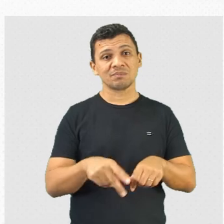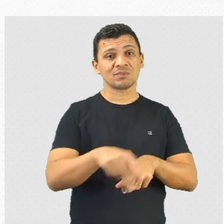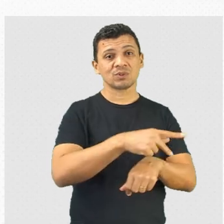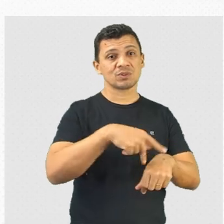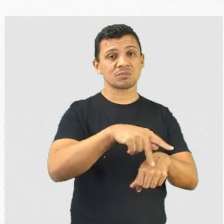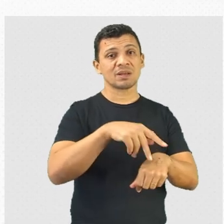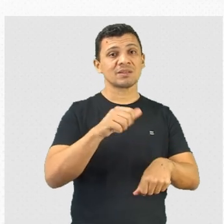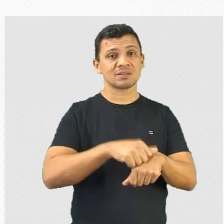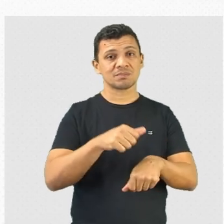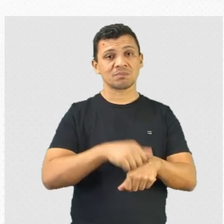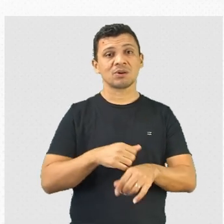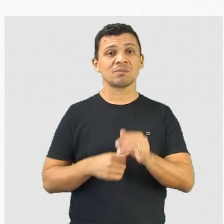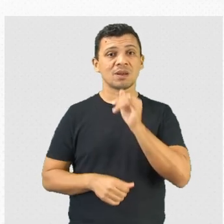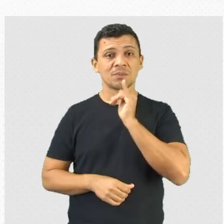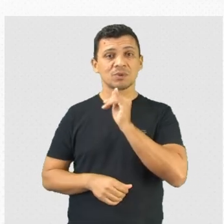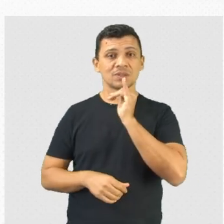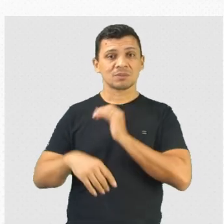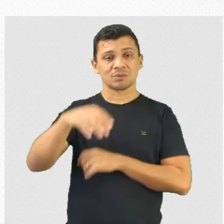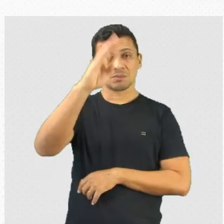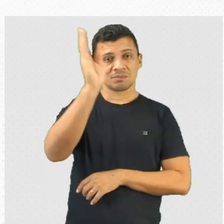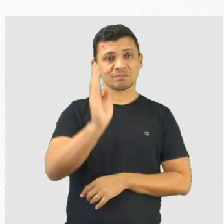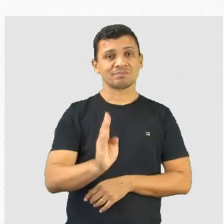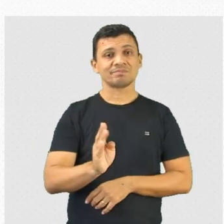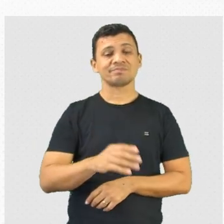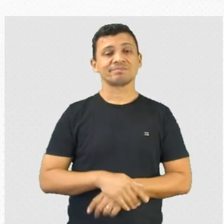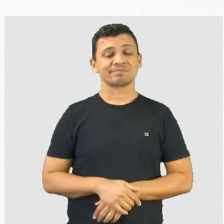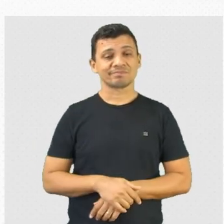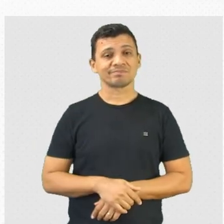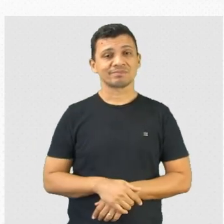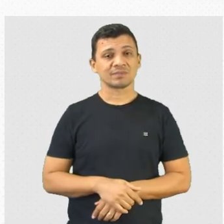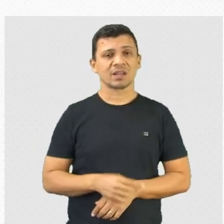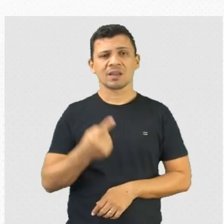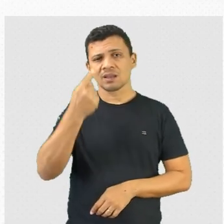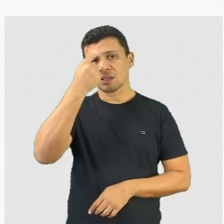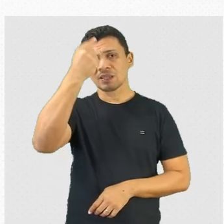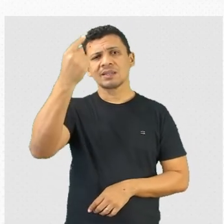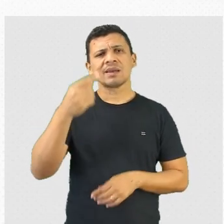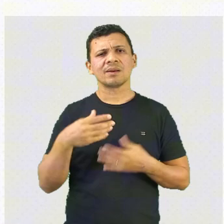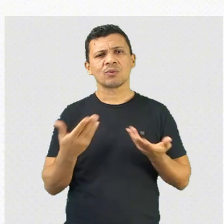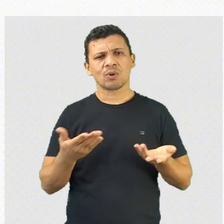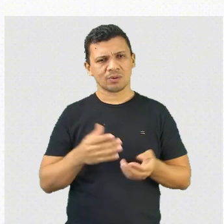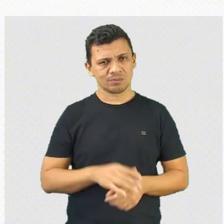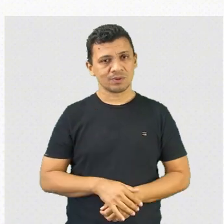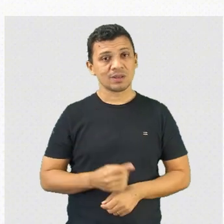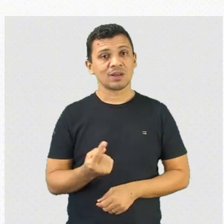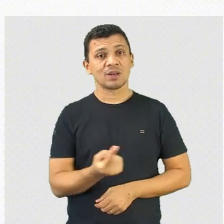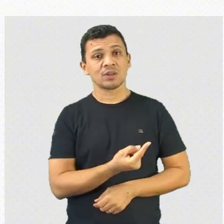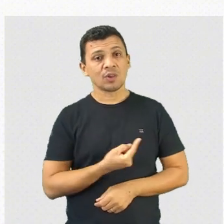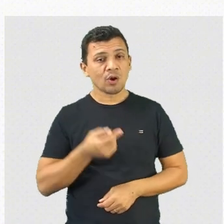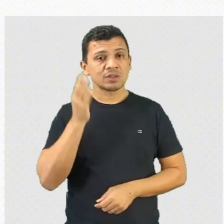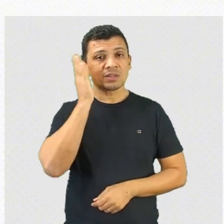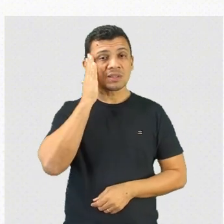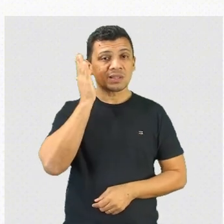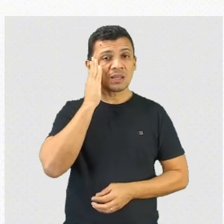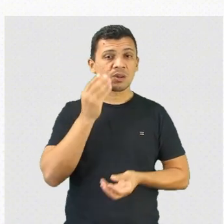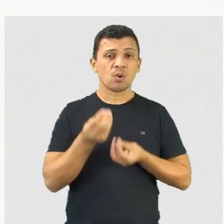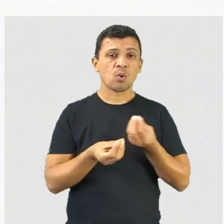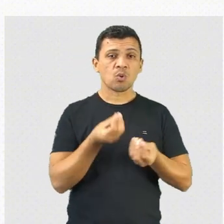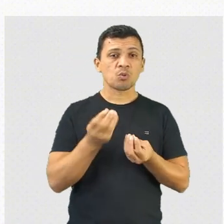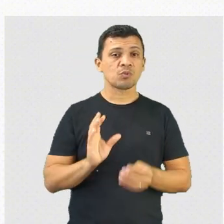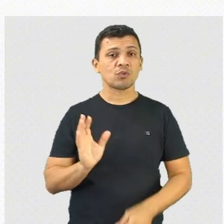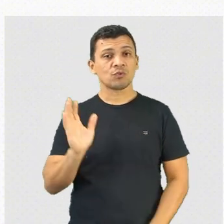Brasil. Certo? Então, a ideia é como se a gente ainda estivesse entendendo, né, como funciona ali a lógica,